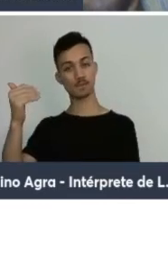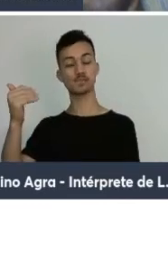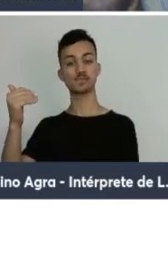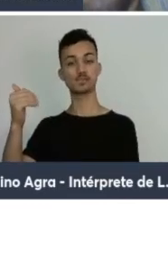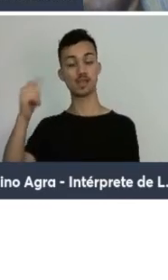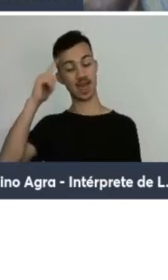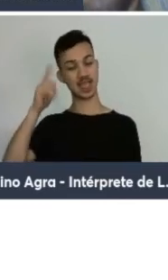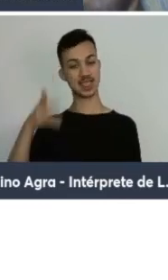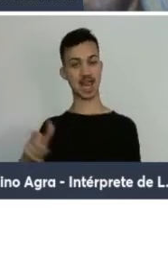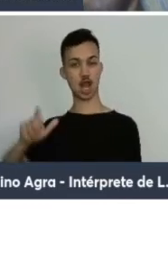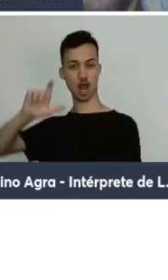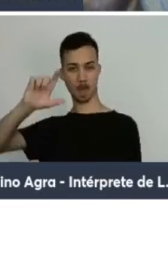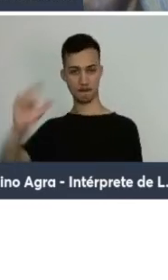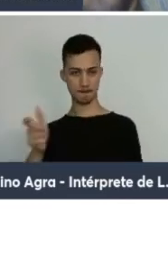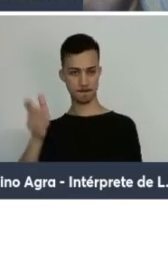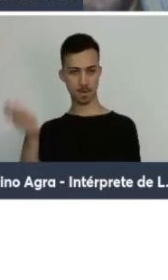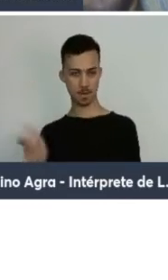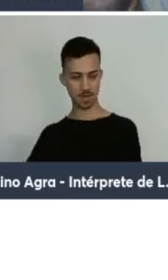uma homenagem a ele.